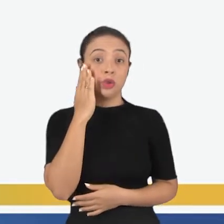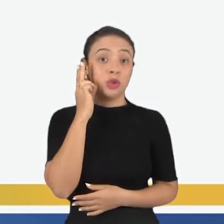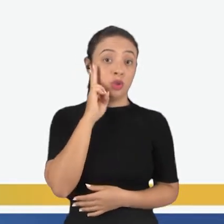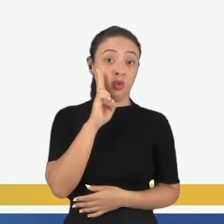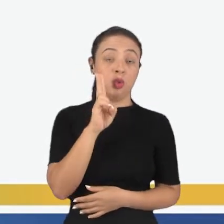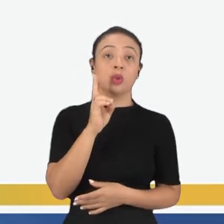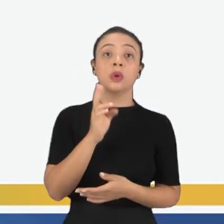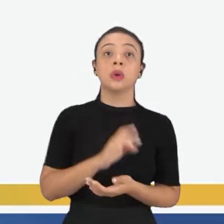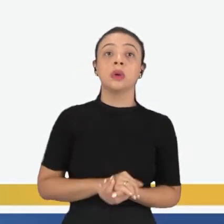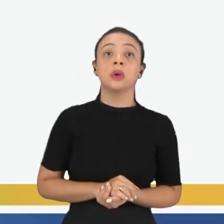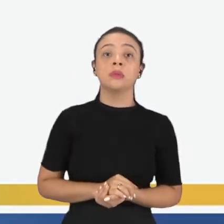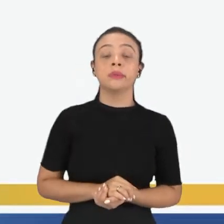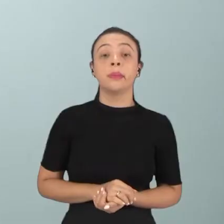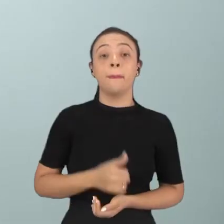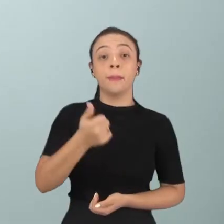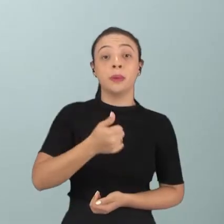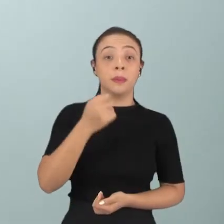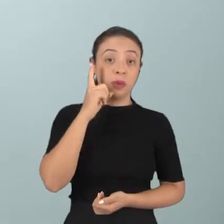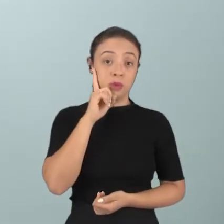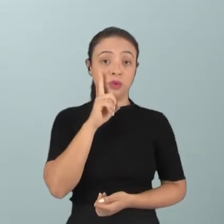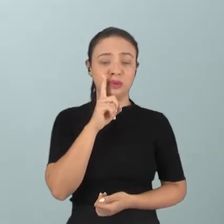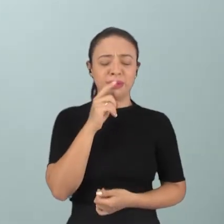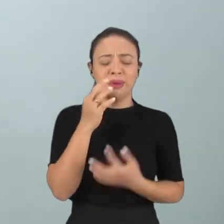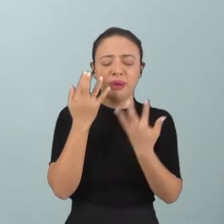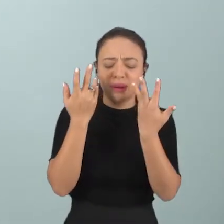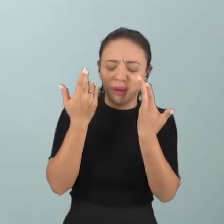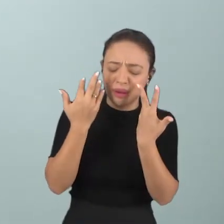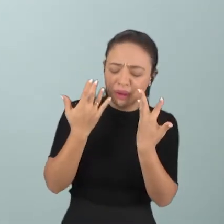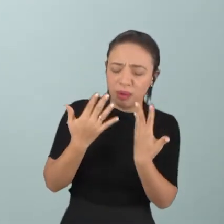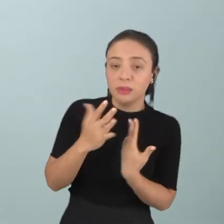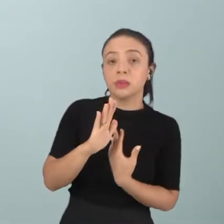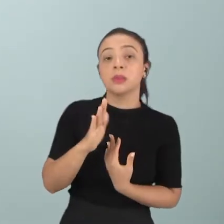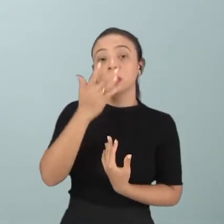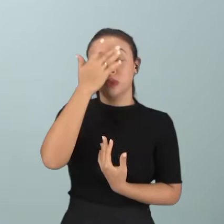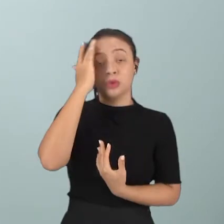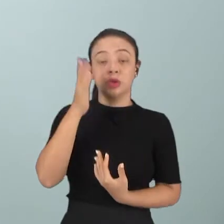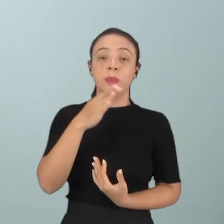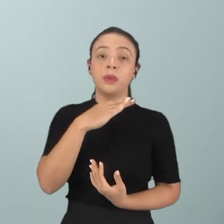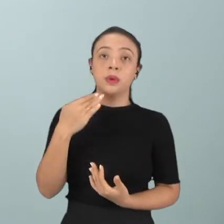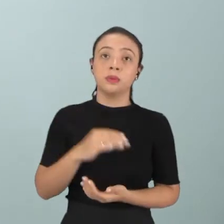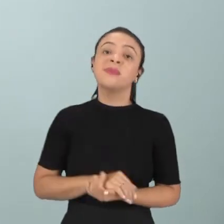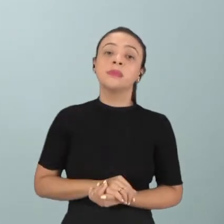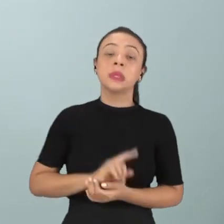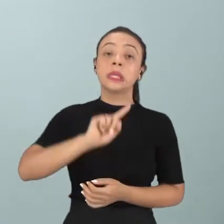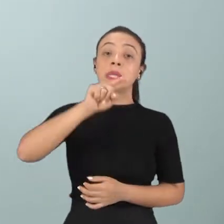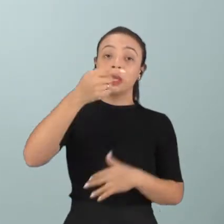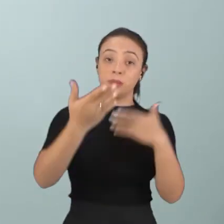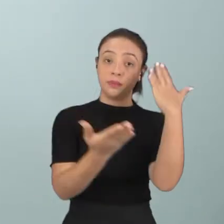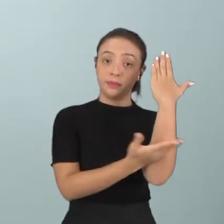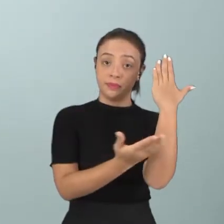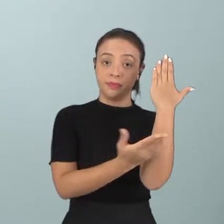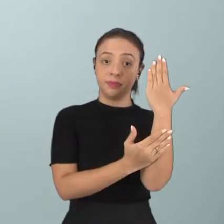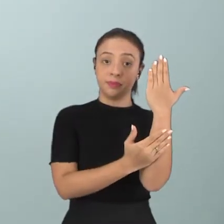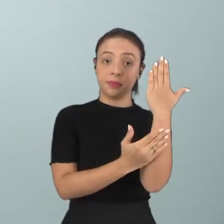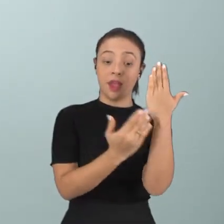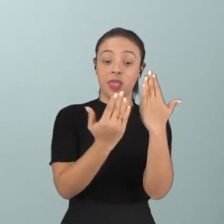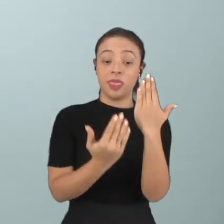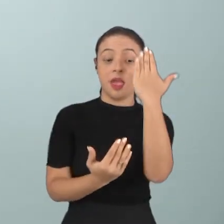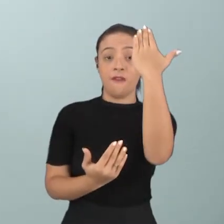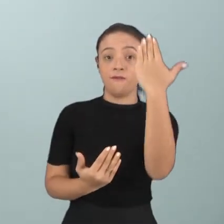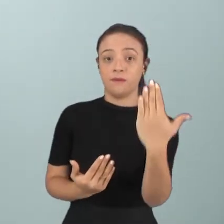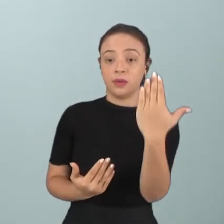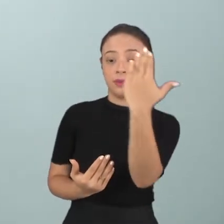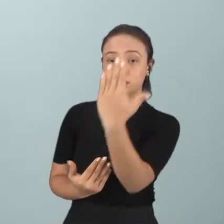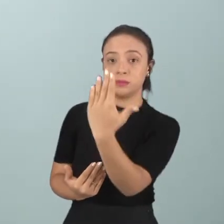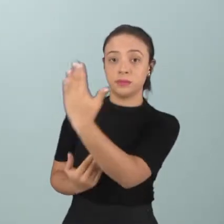dia, eles vão lamentar o morto, vão chorar o morto. Depois eles colocam os troncos em frente aonde esses